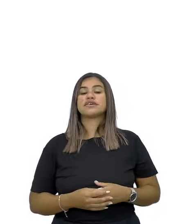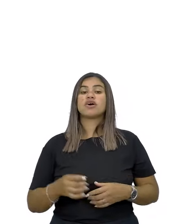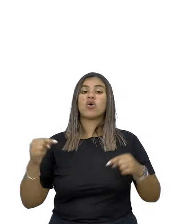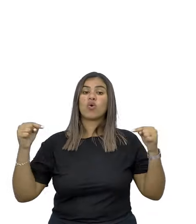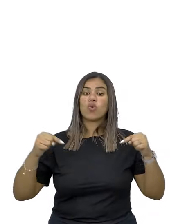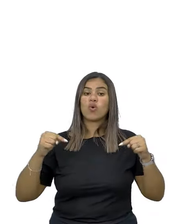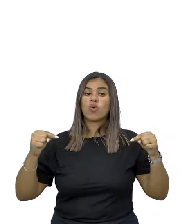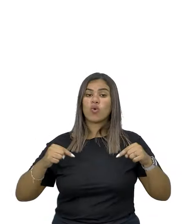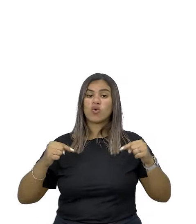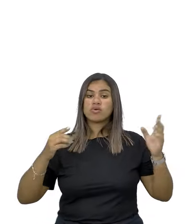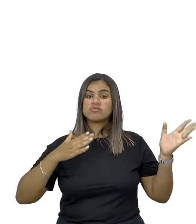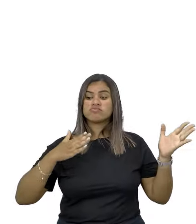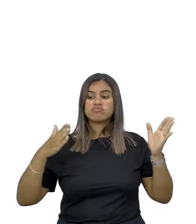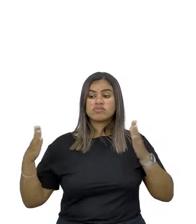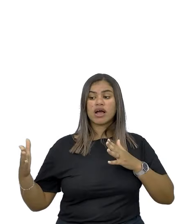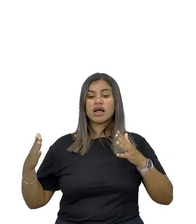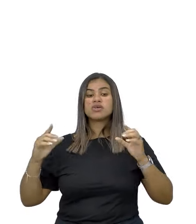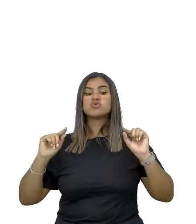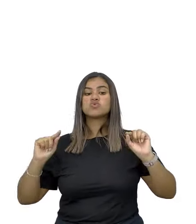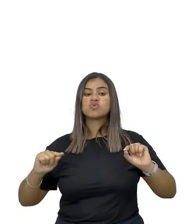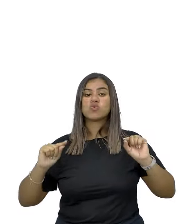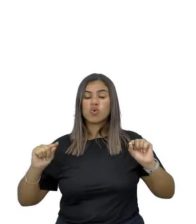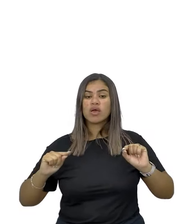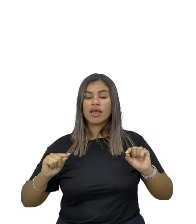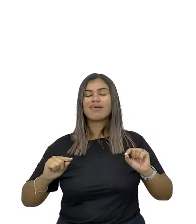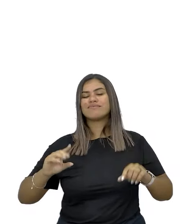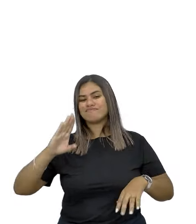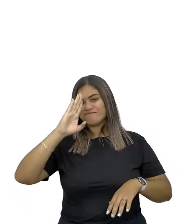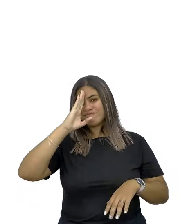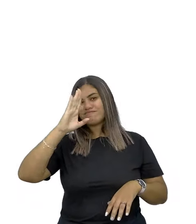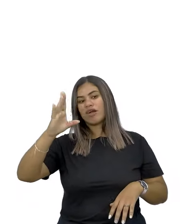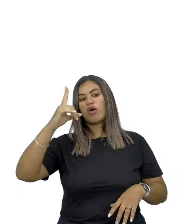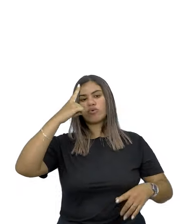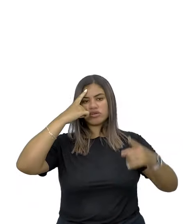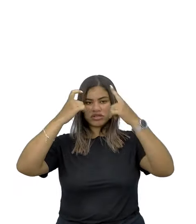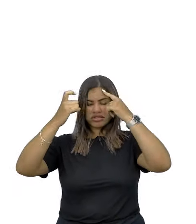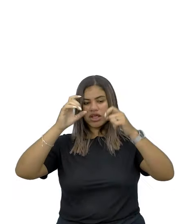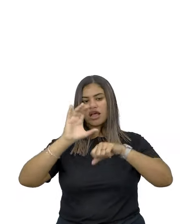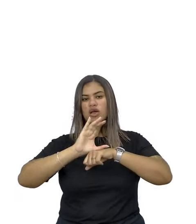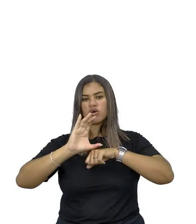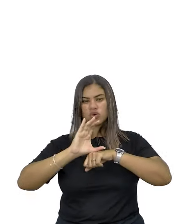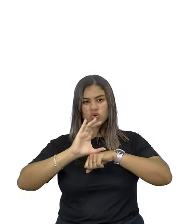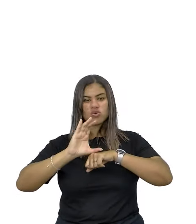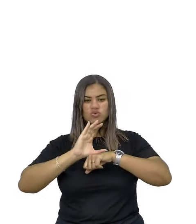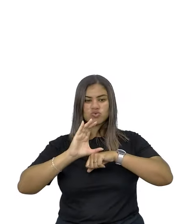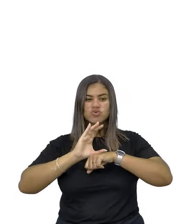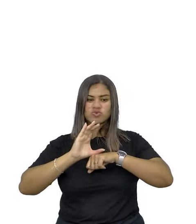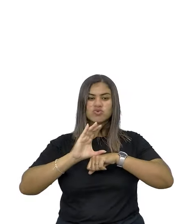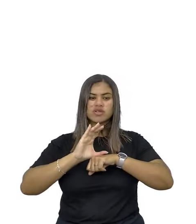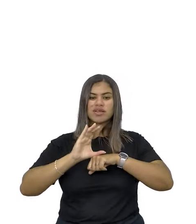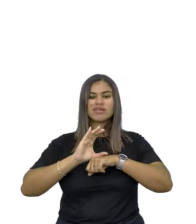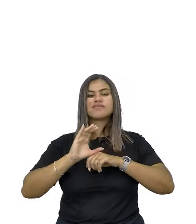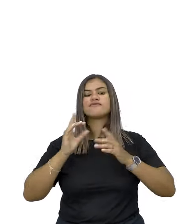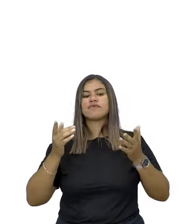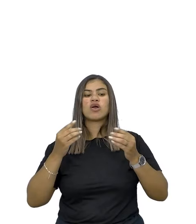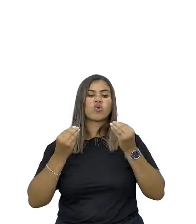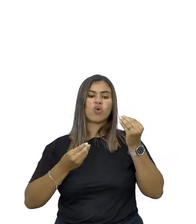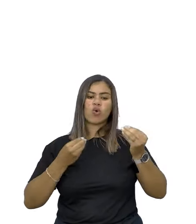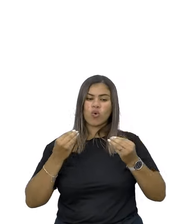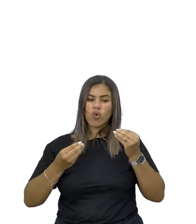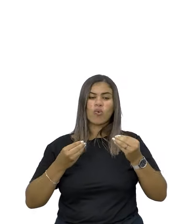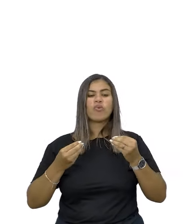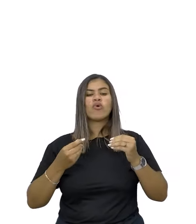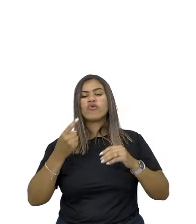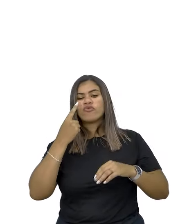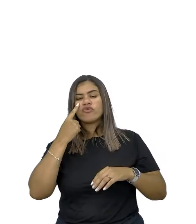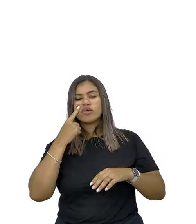ver hoje, né? Revisitamos os principais conceitos e ideias discutidos na formação de etapa, exploramos a estrutura